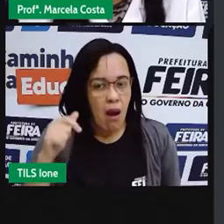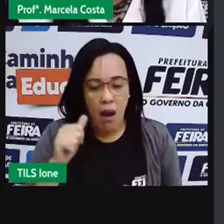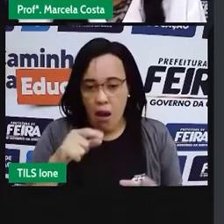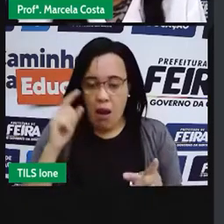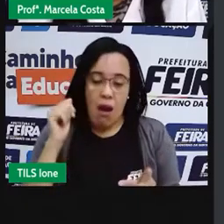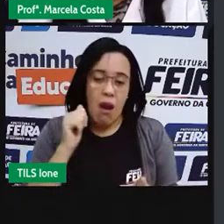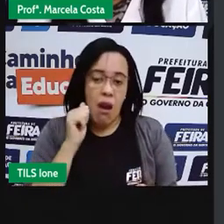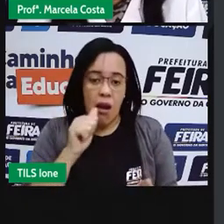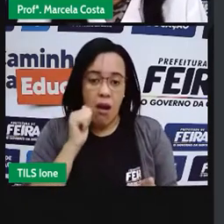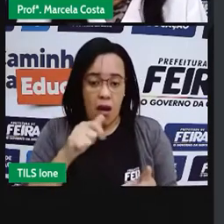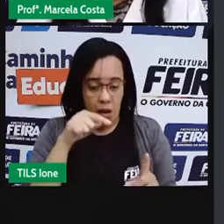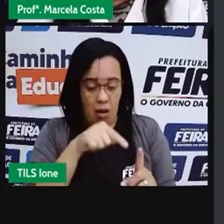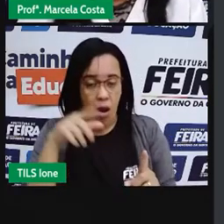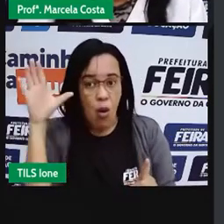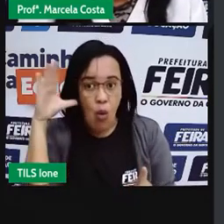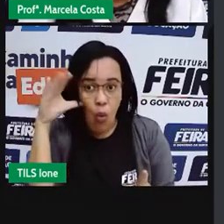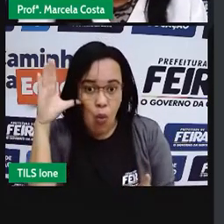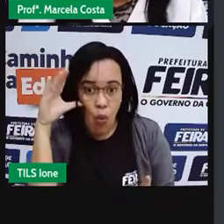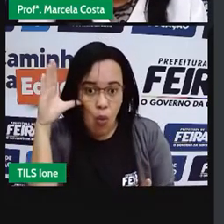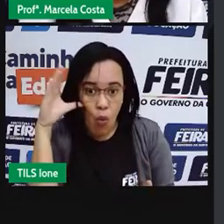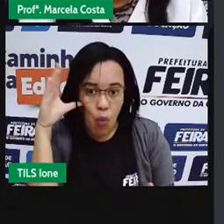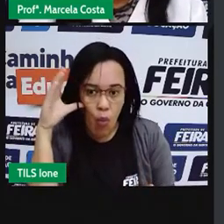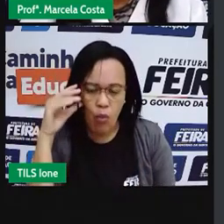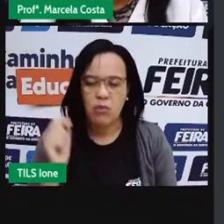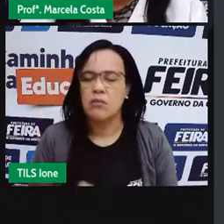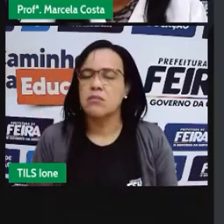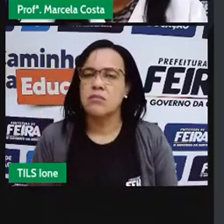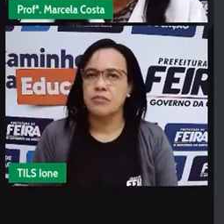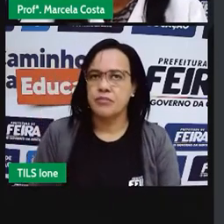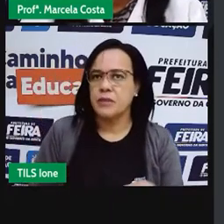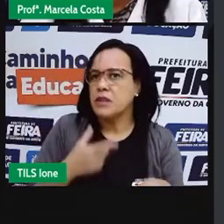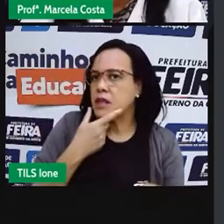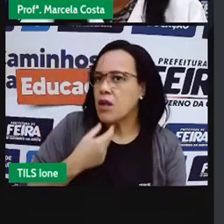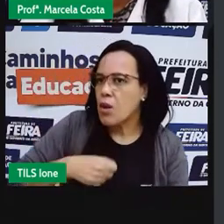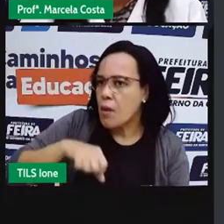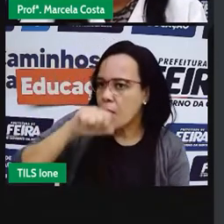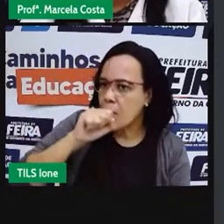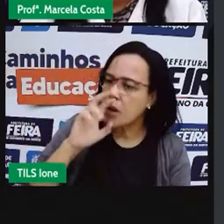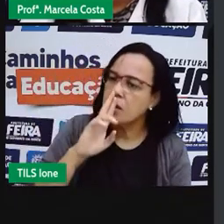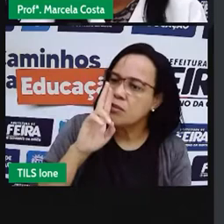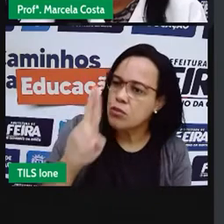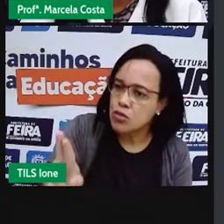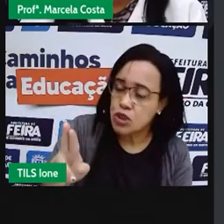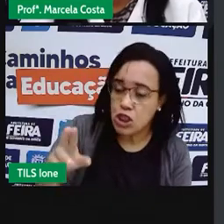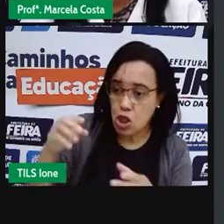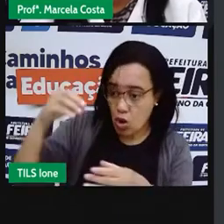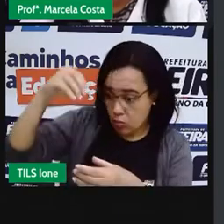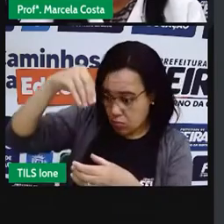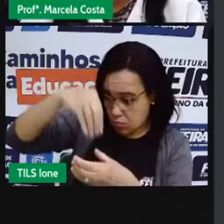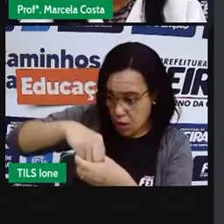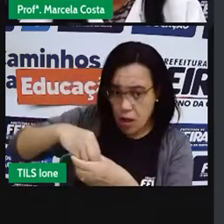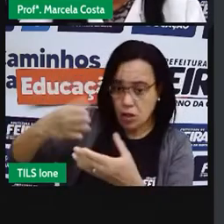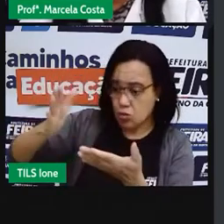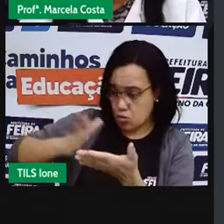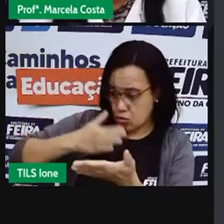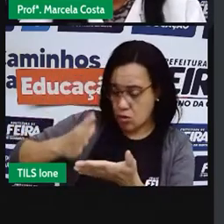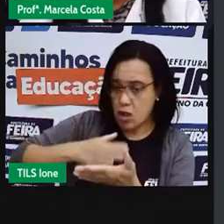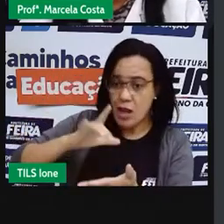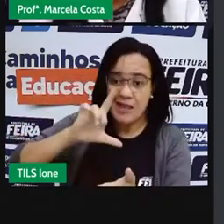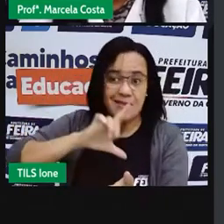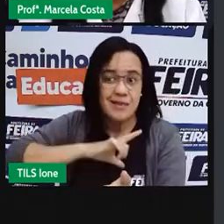Nesse capítulo, temos alguns relatos altamente secretos sobre os cursos que as princesas